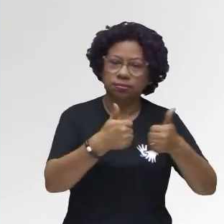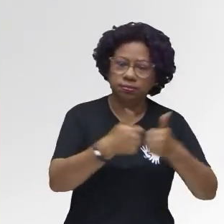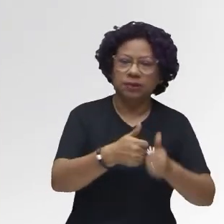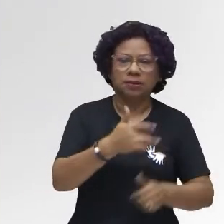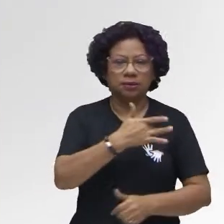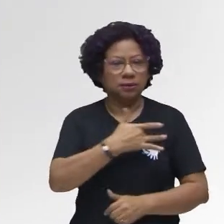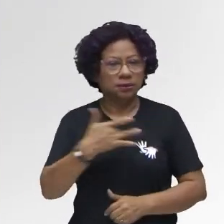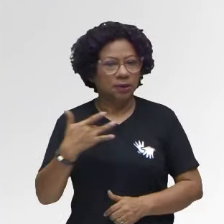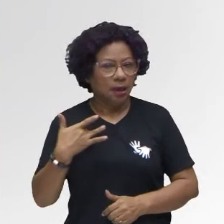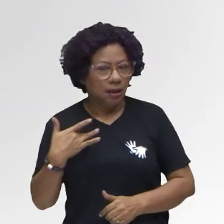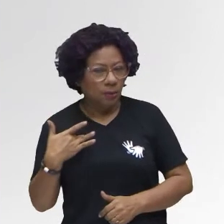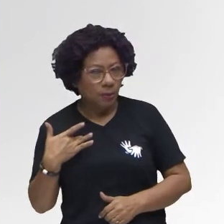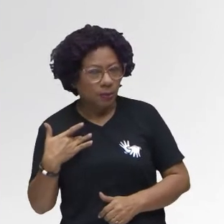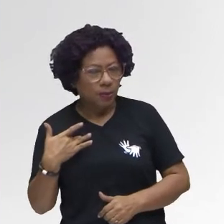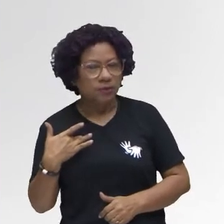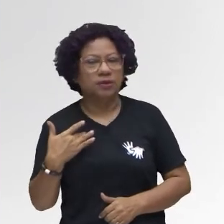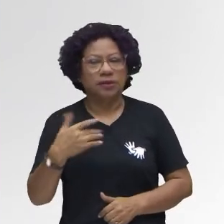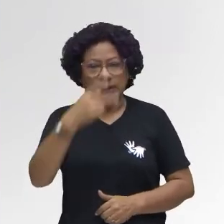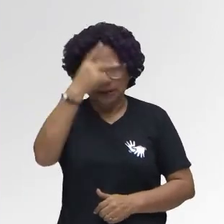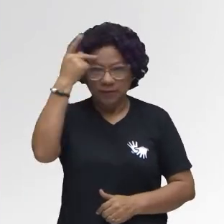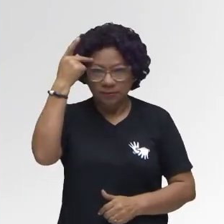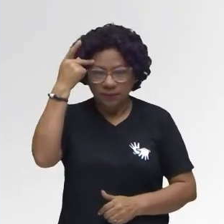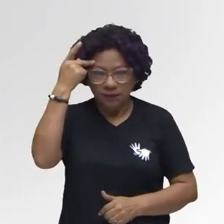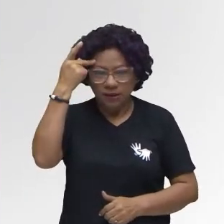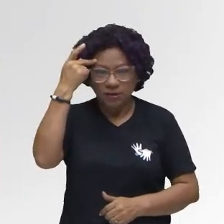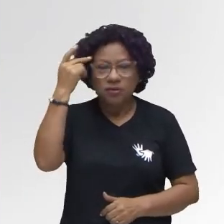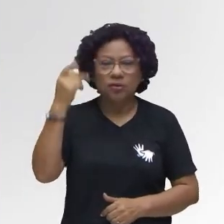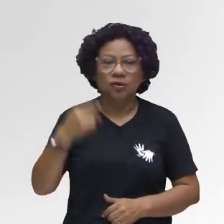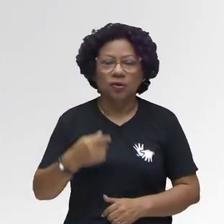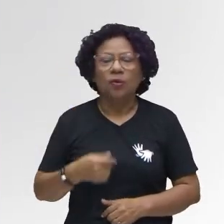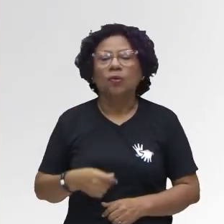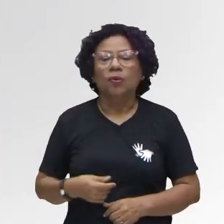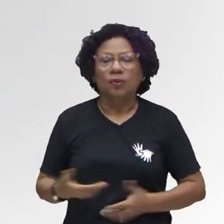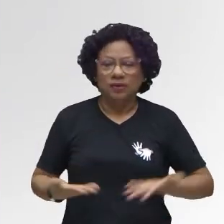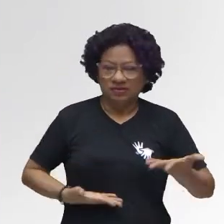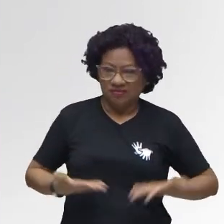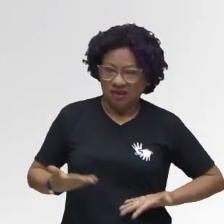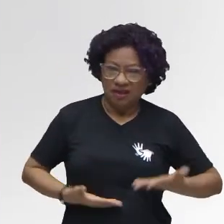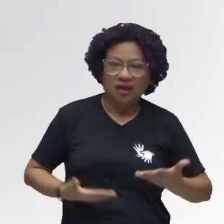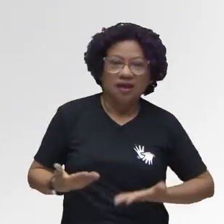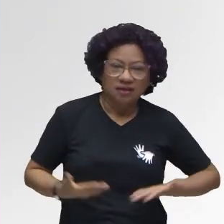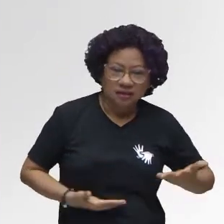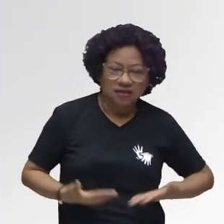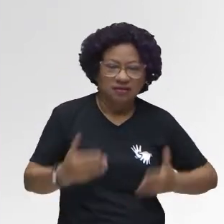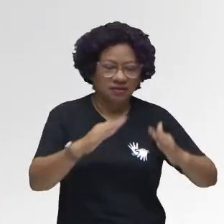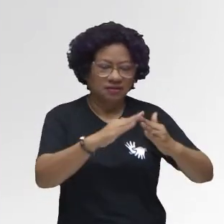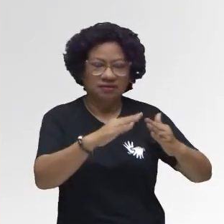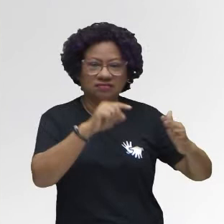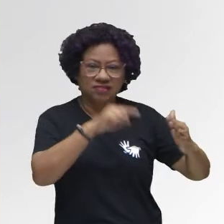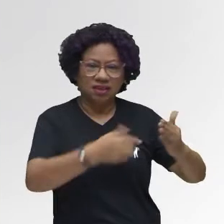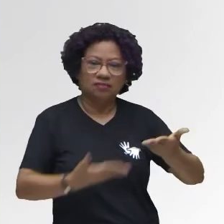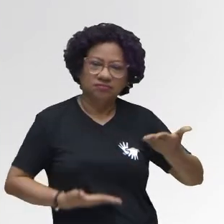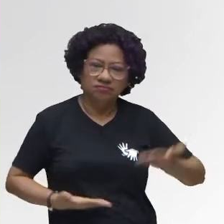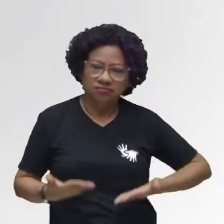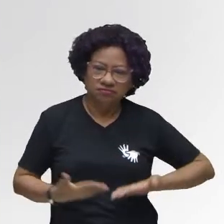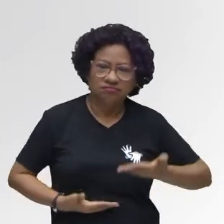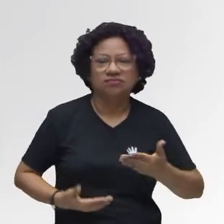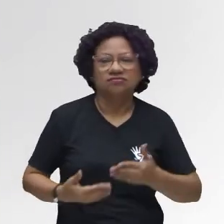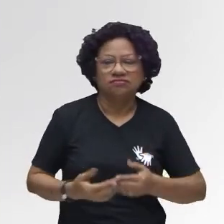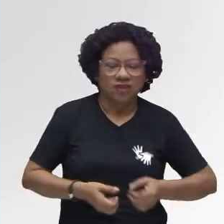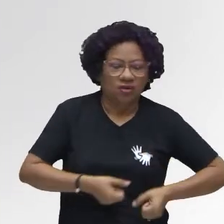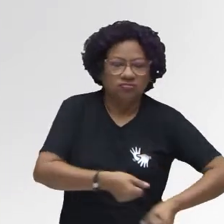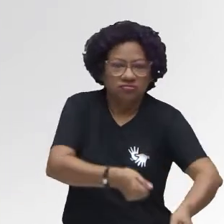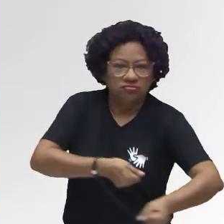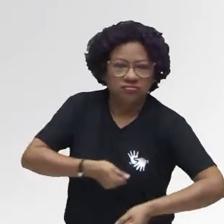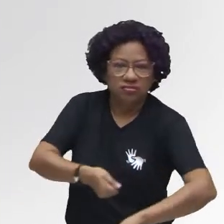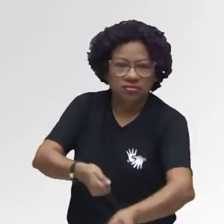saúde. Então, aquelas pessoas que trabalham por diária são envolvidas no setor terciário. Quem está lá na venda da